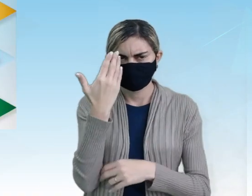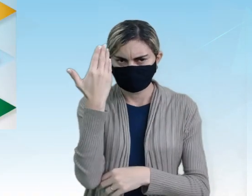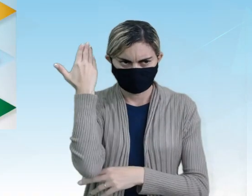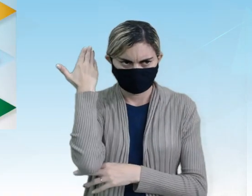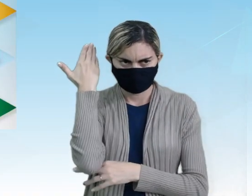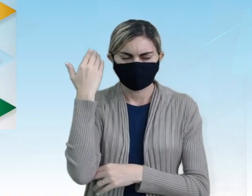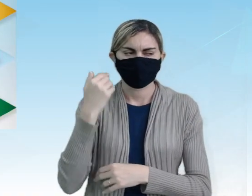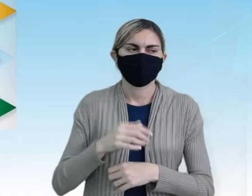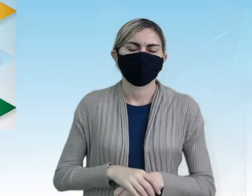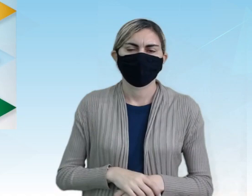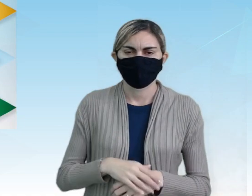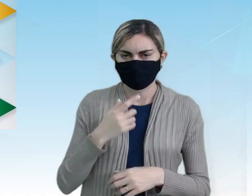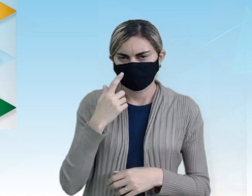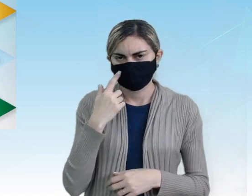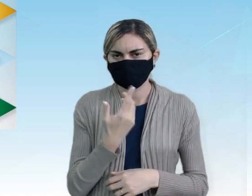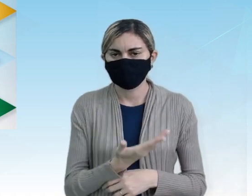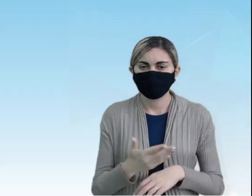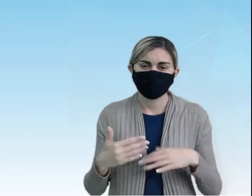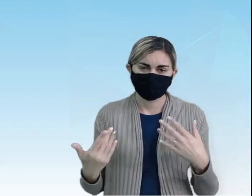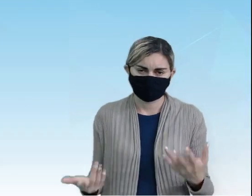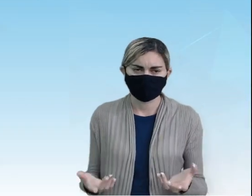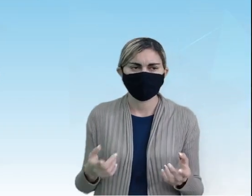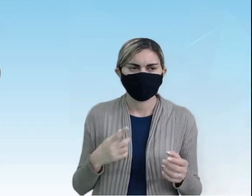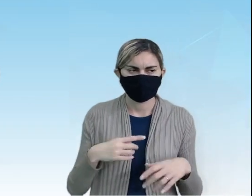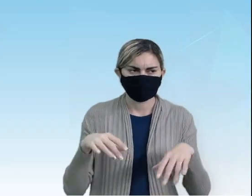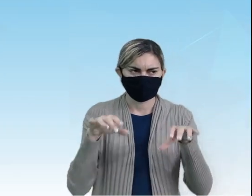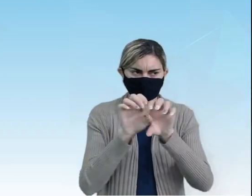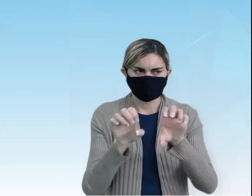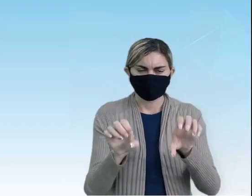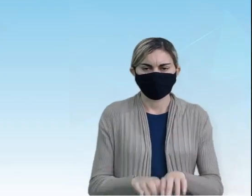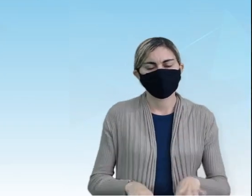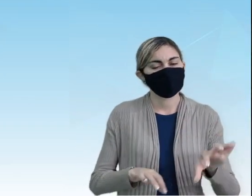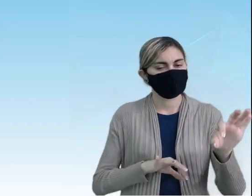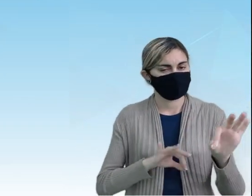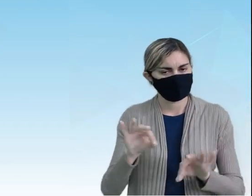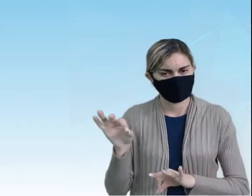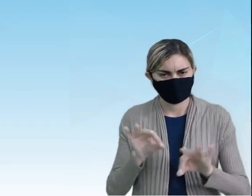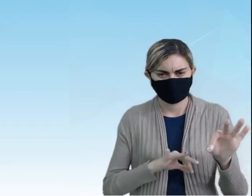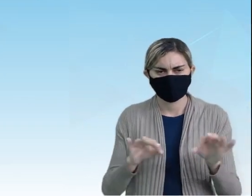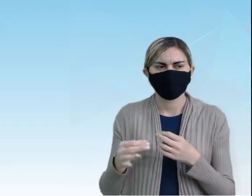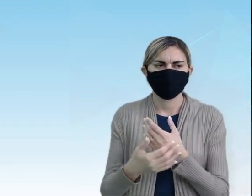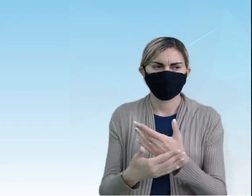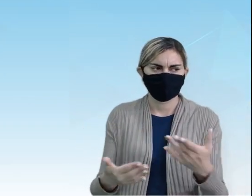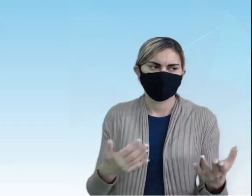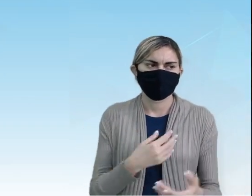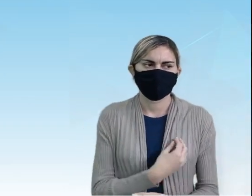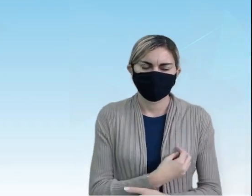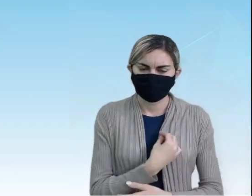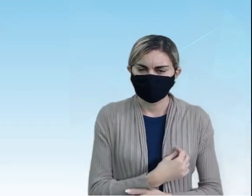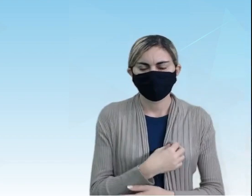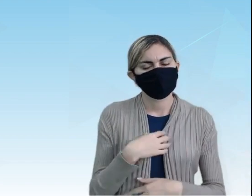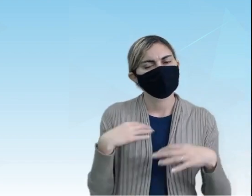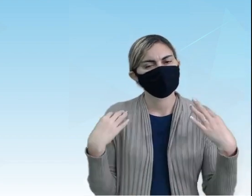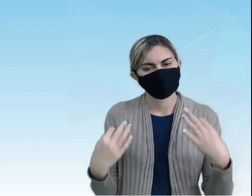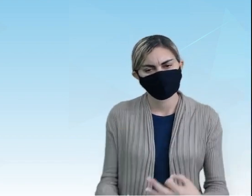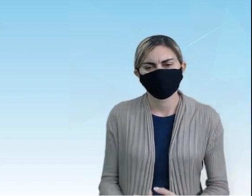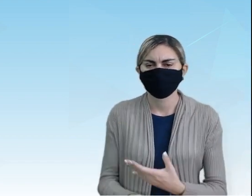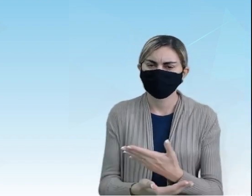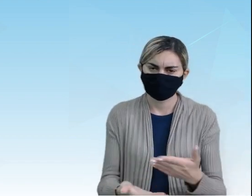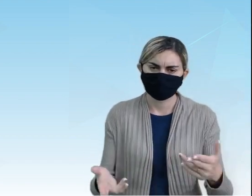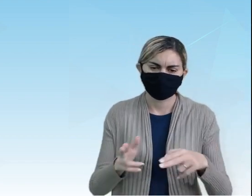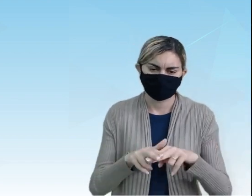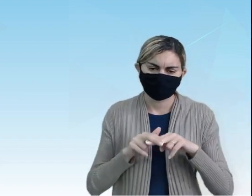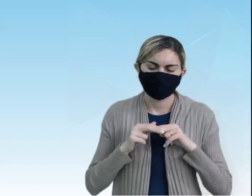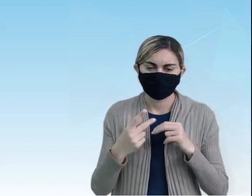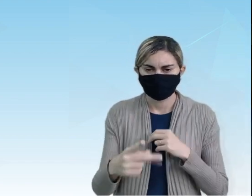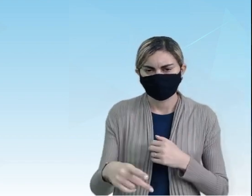são heterotróficos. Então, essa estrutura e a organização desses seres vivos é justamente devido ao